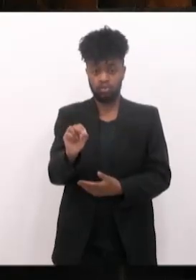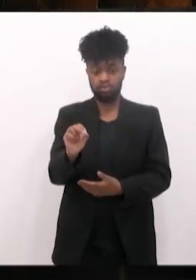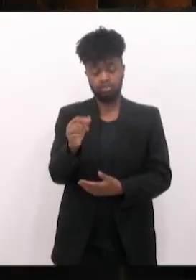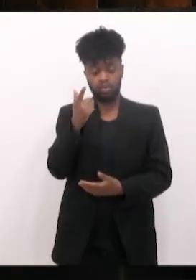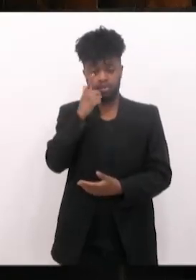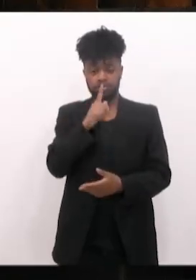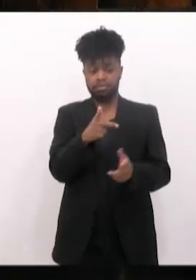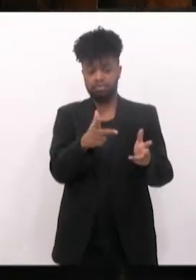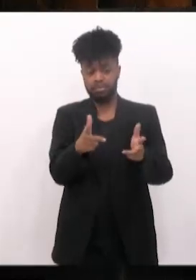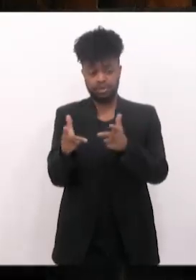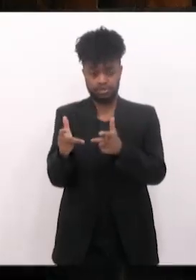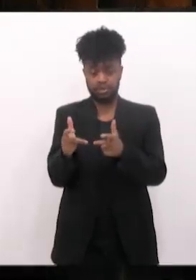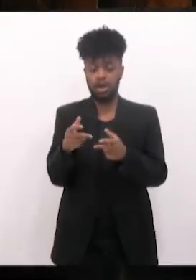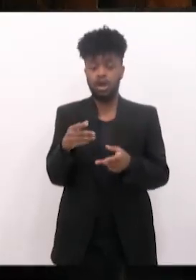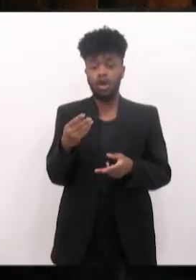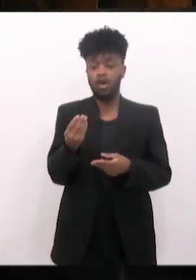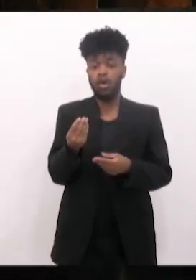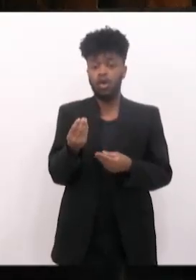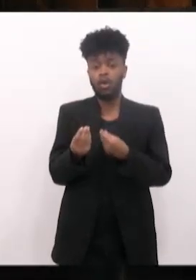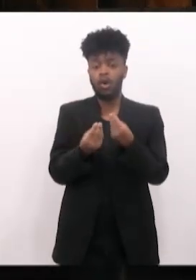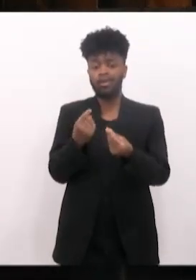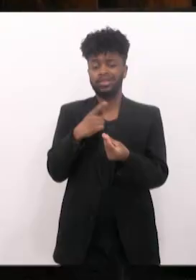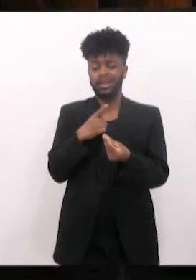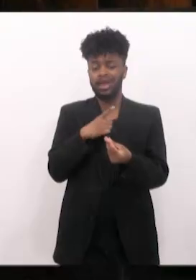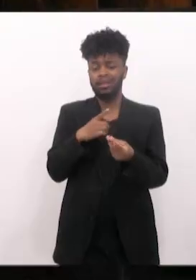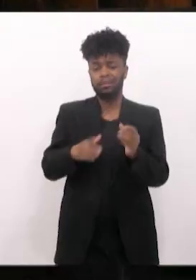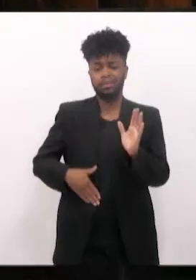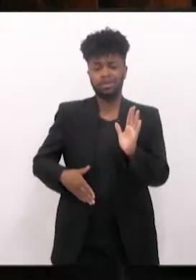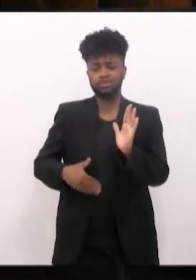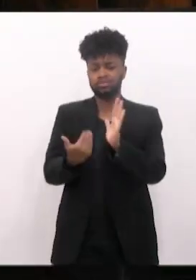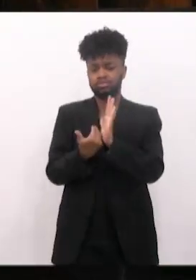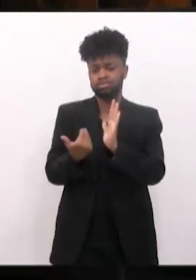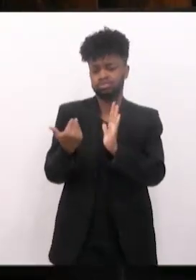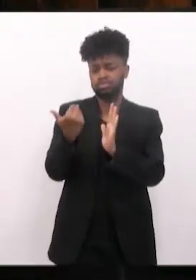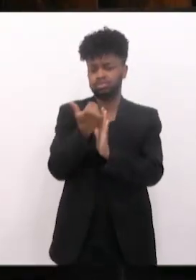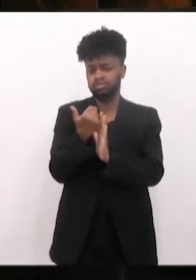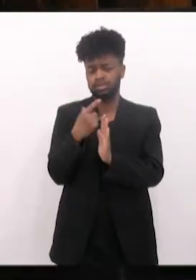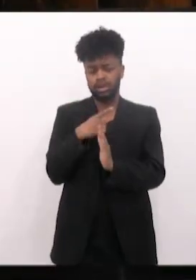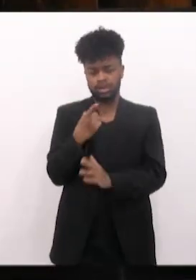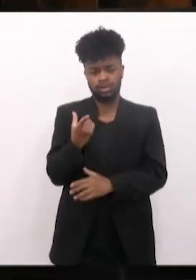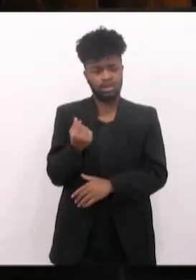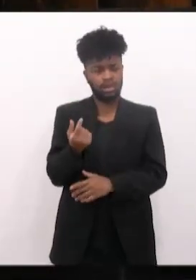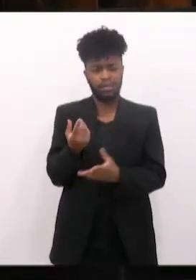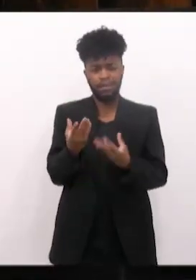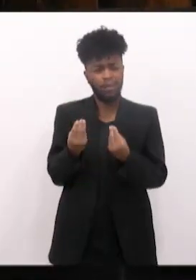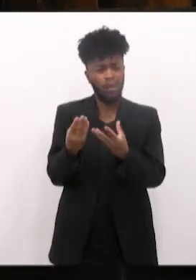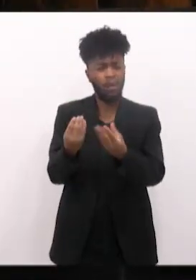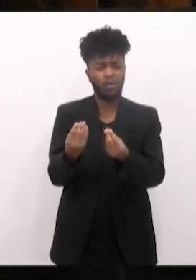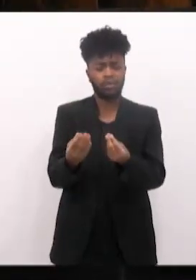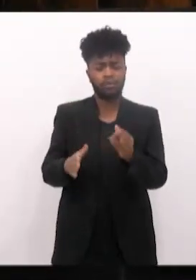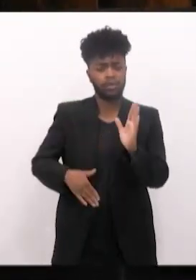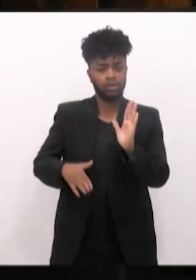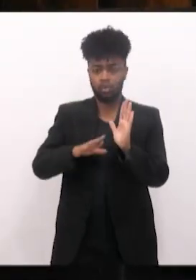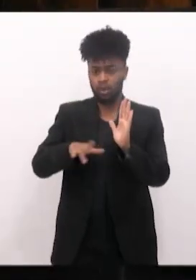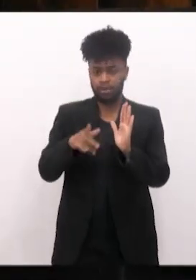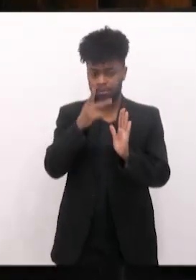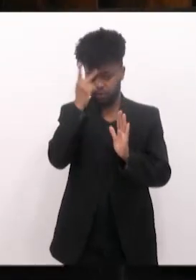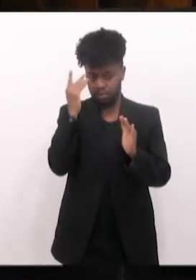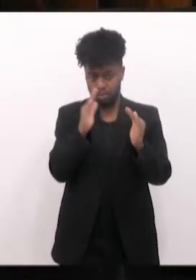ver a quantidade de marginais, de bandidos, não é moradores